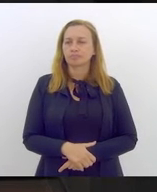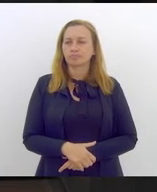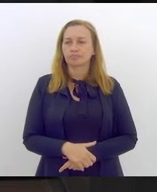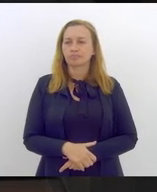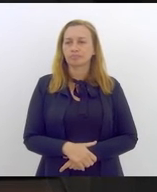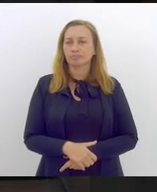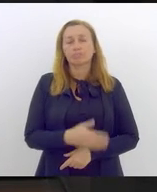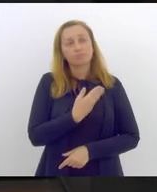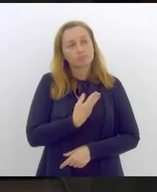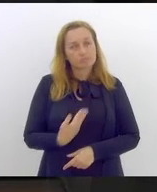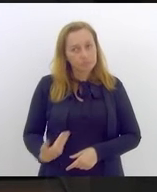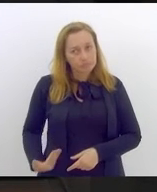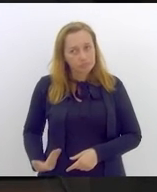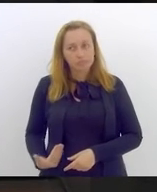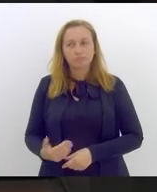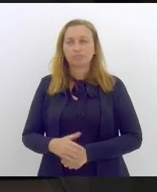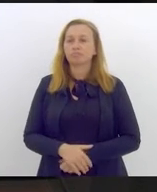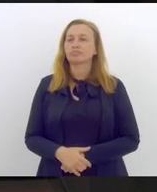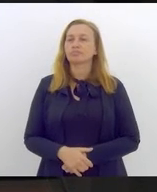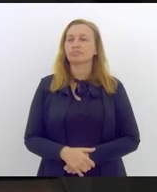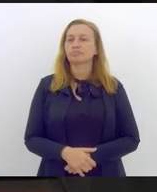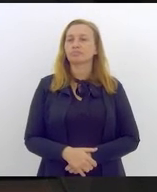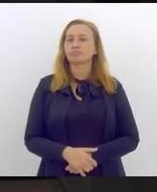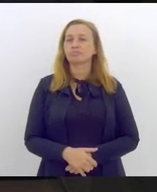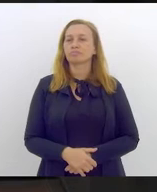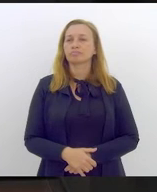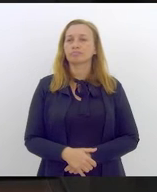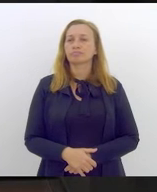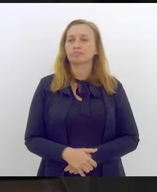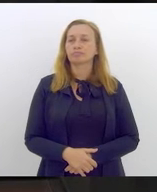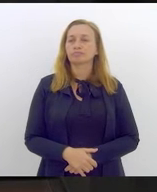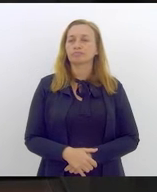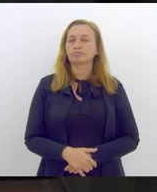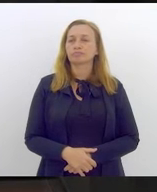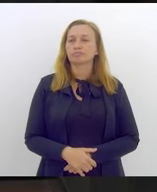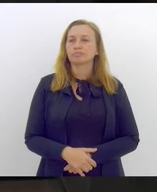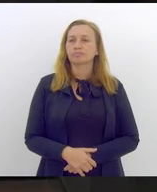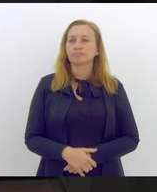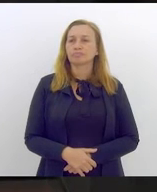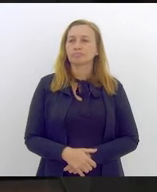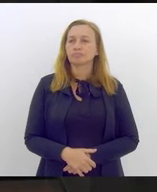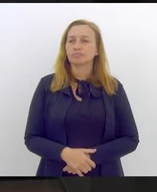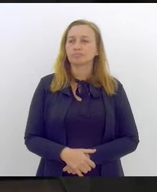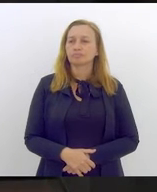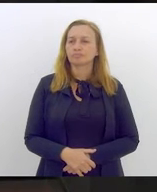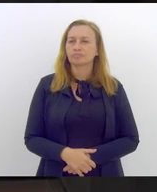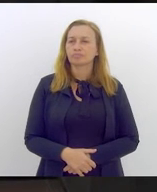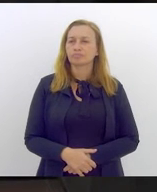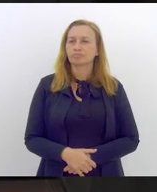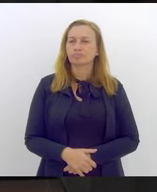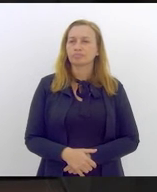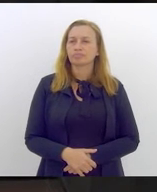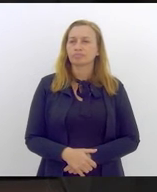aí o governador afirma e também